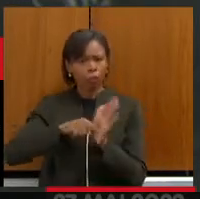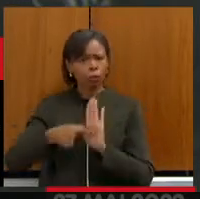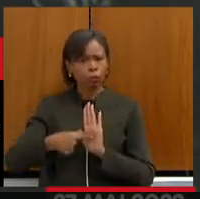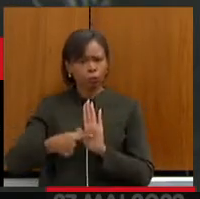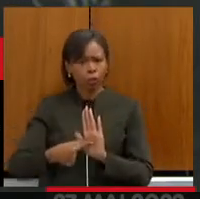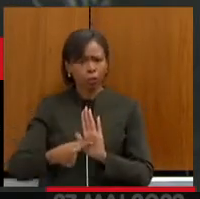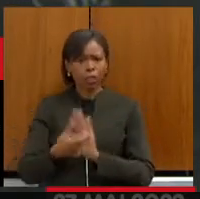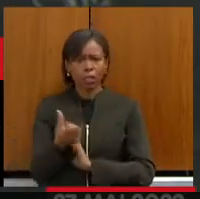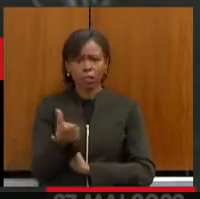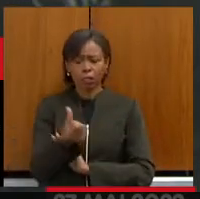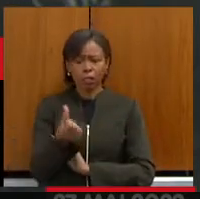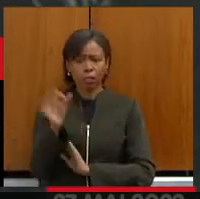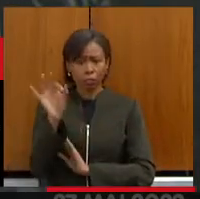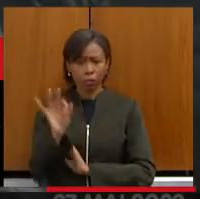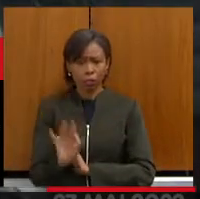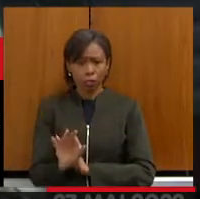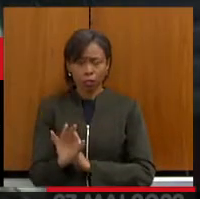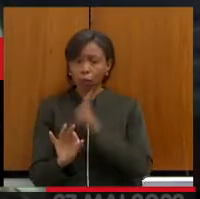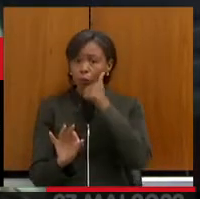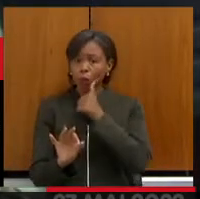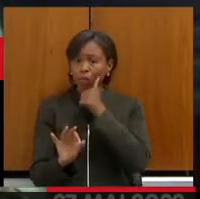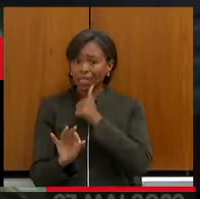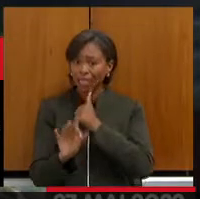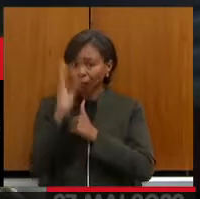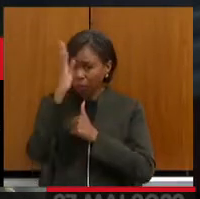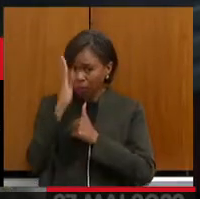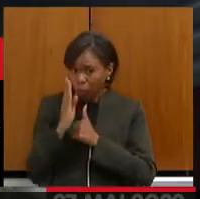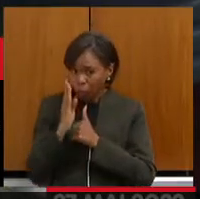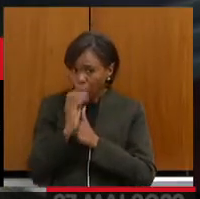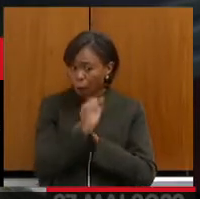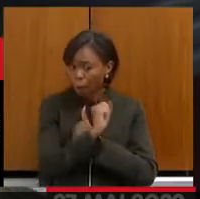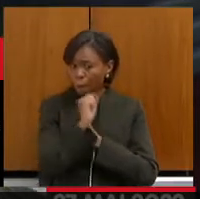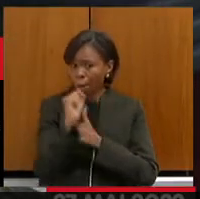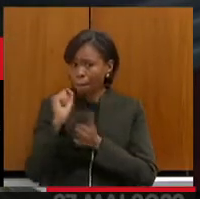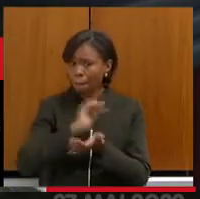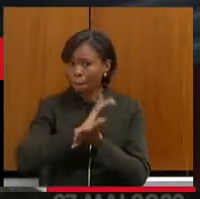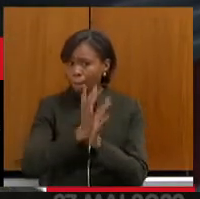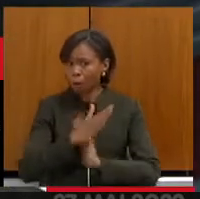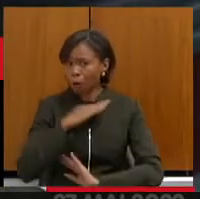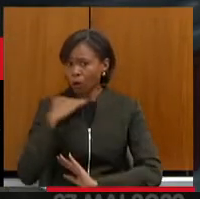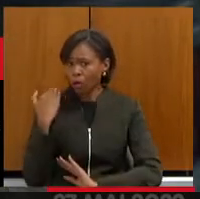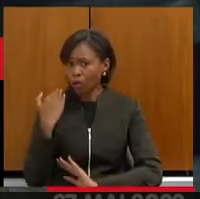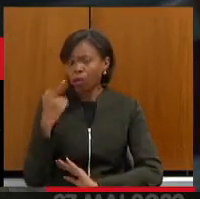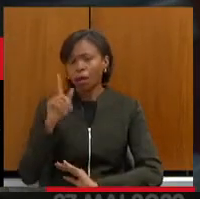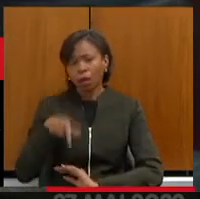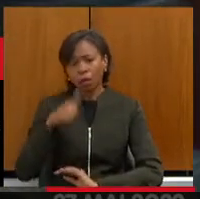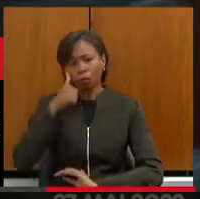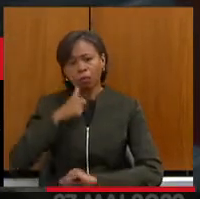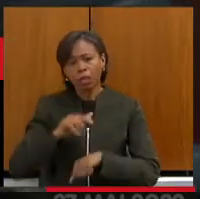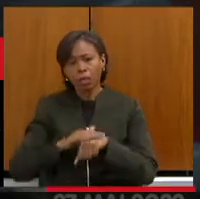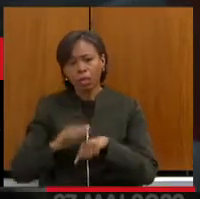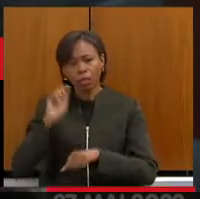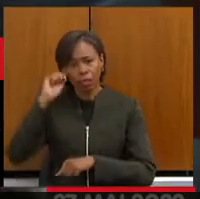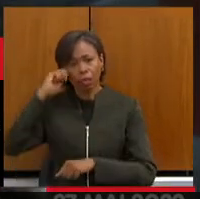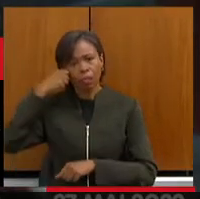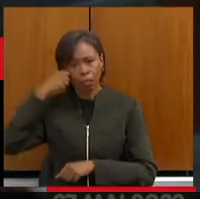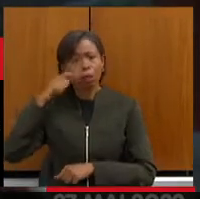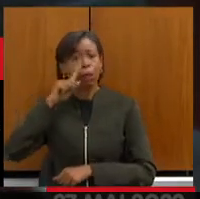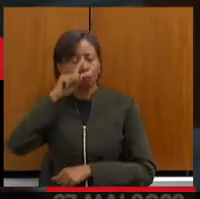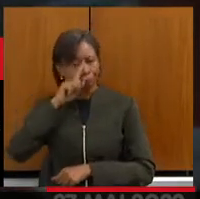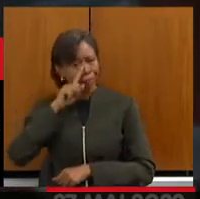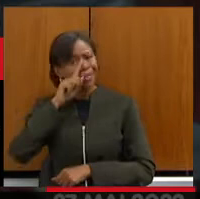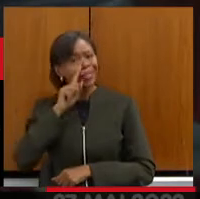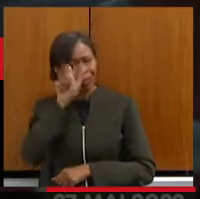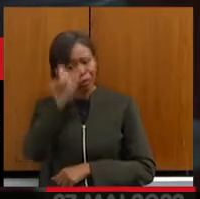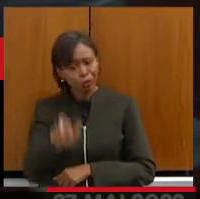66 por cento das mulheres assassinadas no Brasil eram negras demonstrando que o risco de uma mulher negra ser